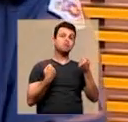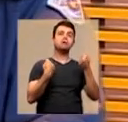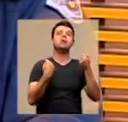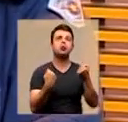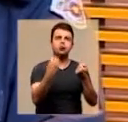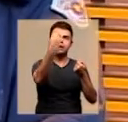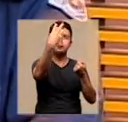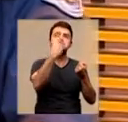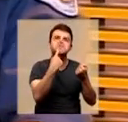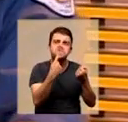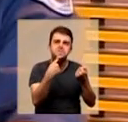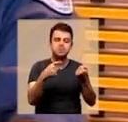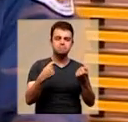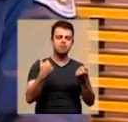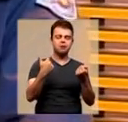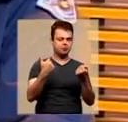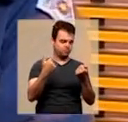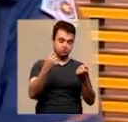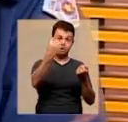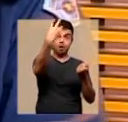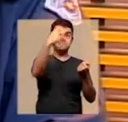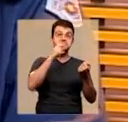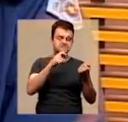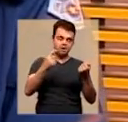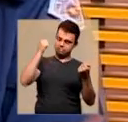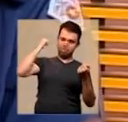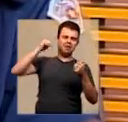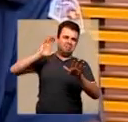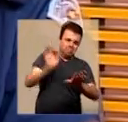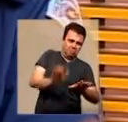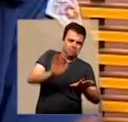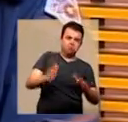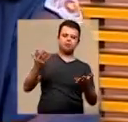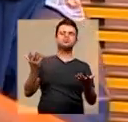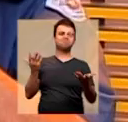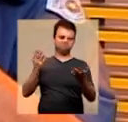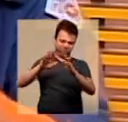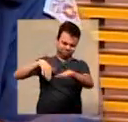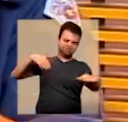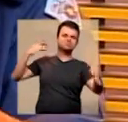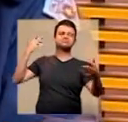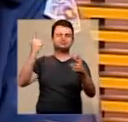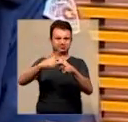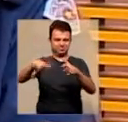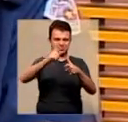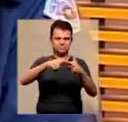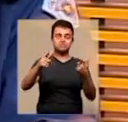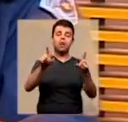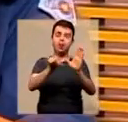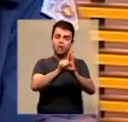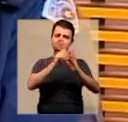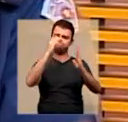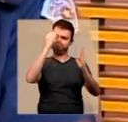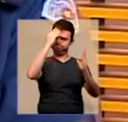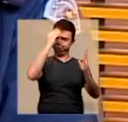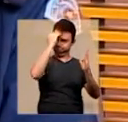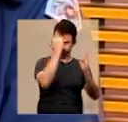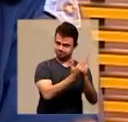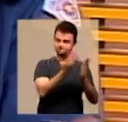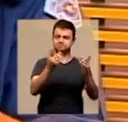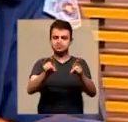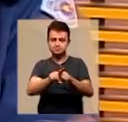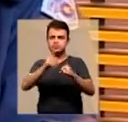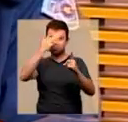começa a ler, aí o Começa a semáforo aí o outro está com pressa, né? Então, o que está faltando é a observância da legislação, o respeito,